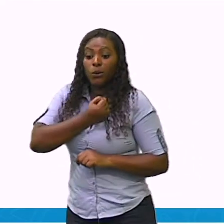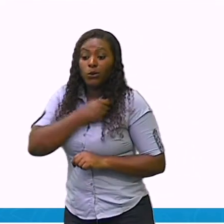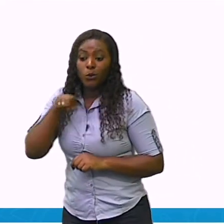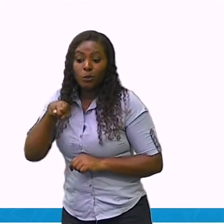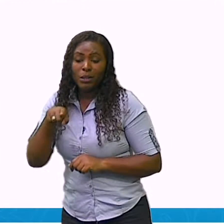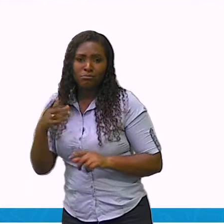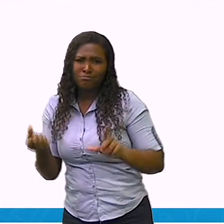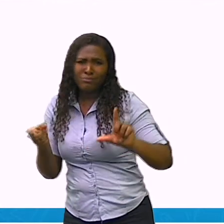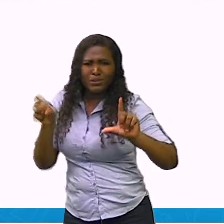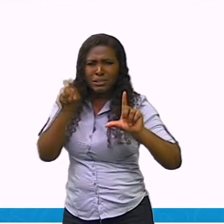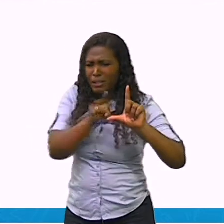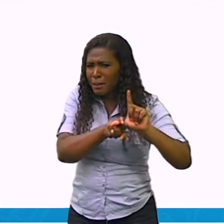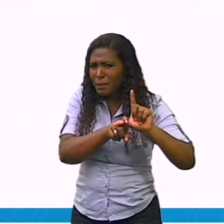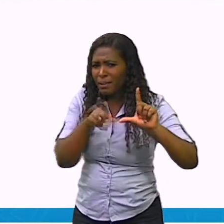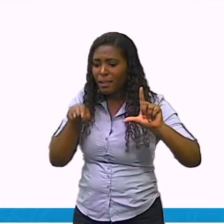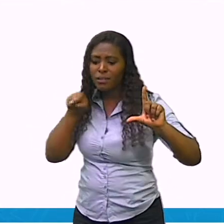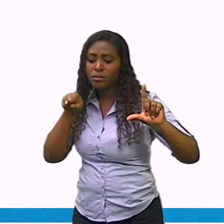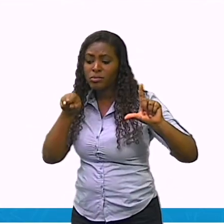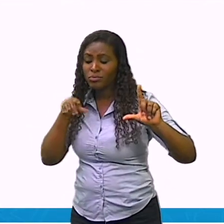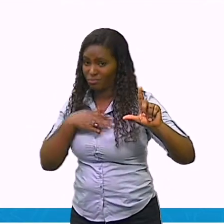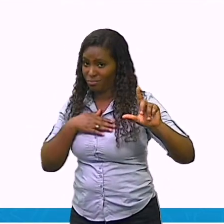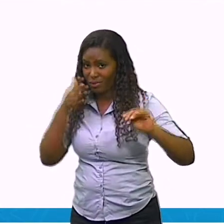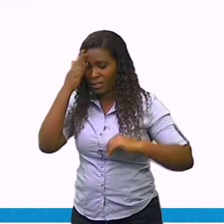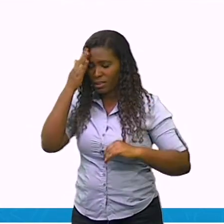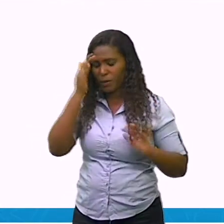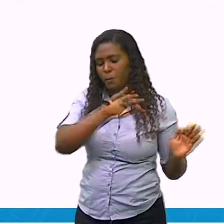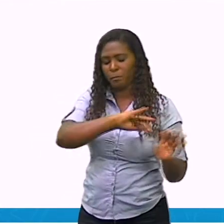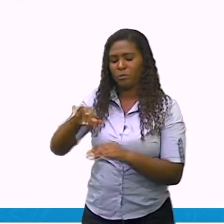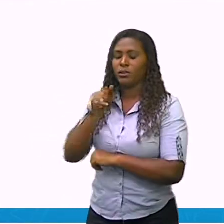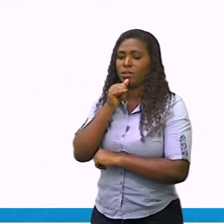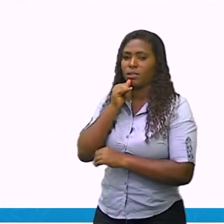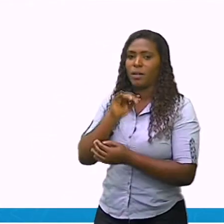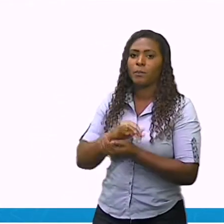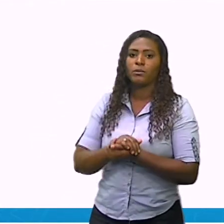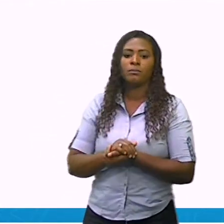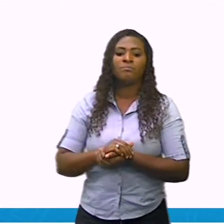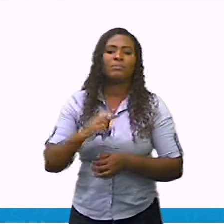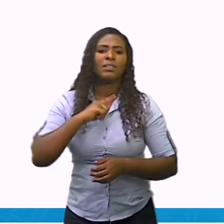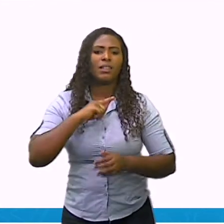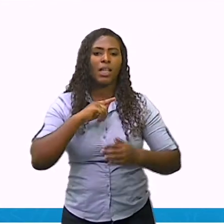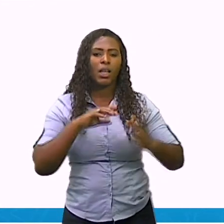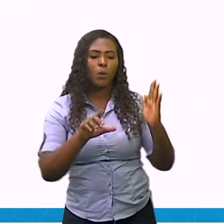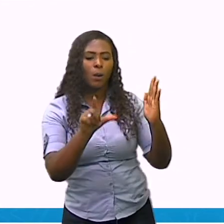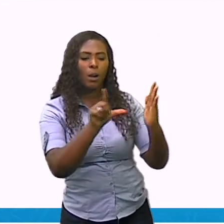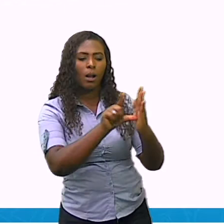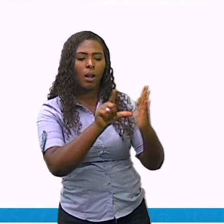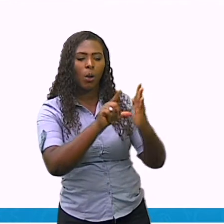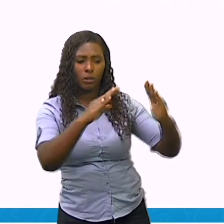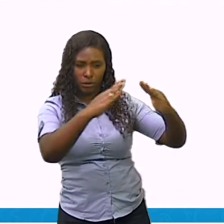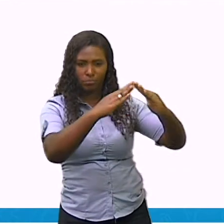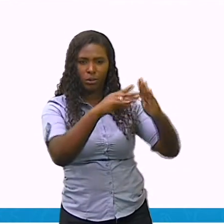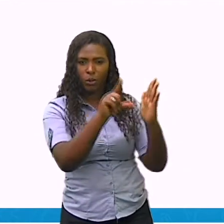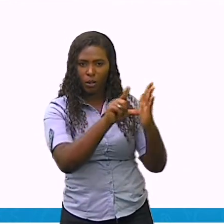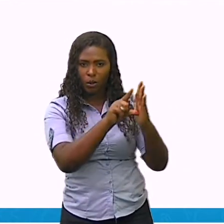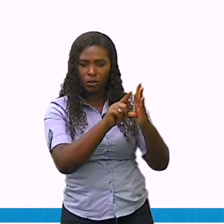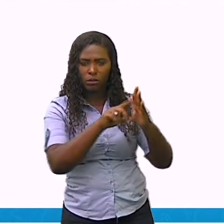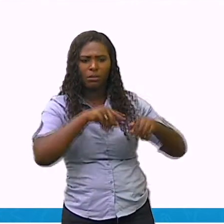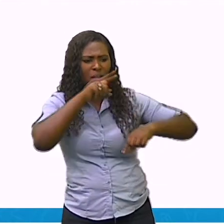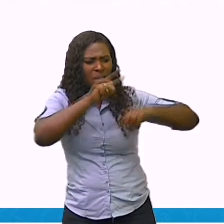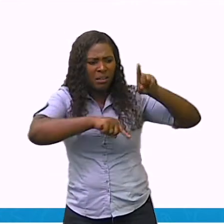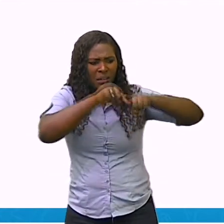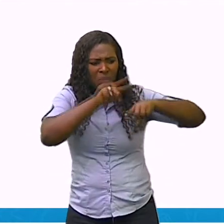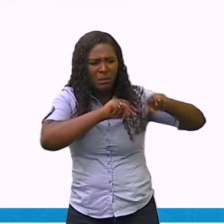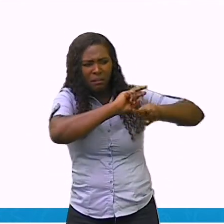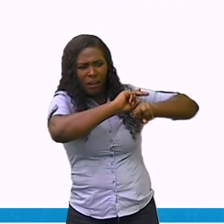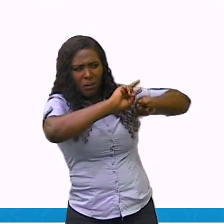loja de ferramentas, são alugadas algumas mercadorias, de acordo com o seguinte